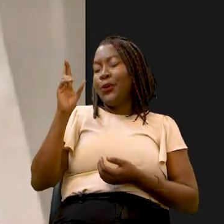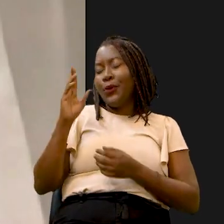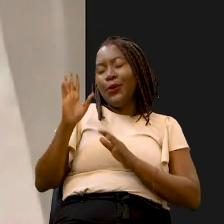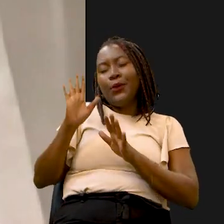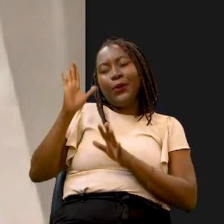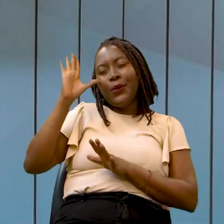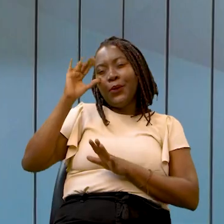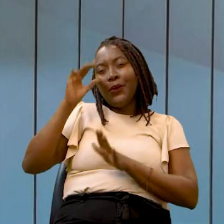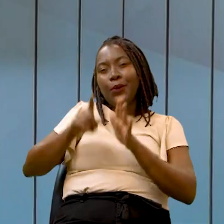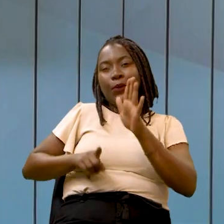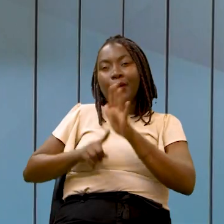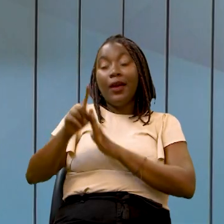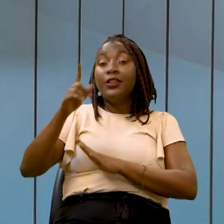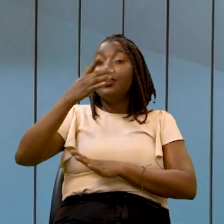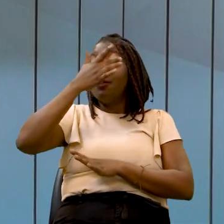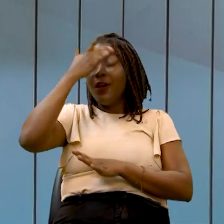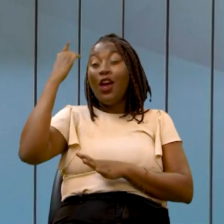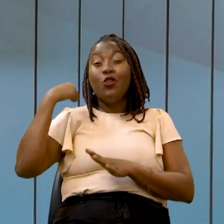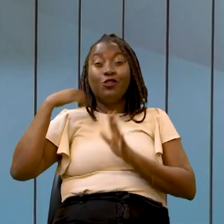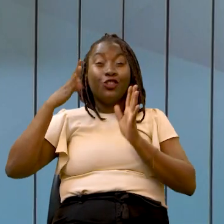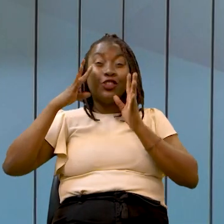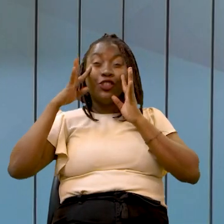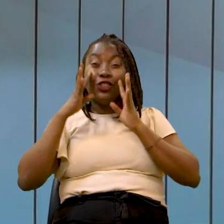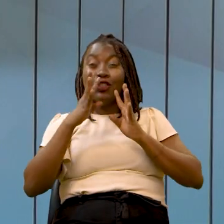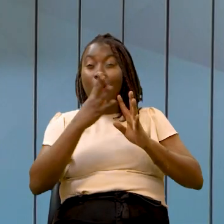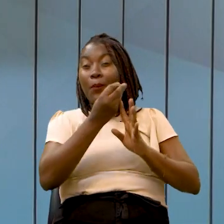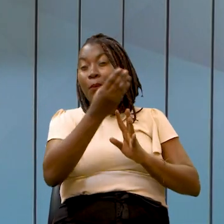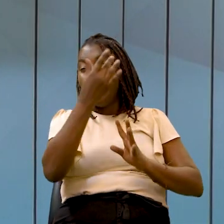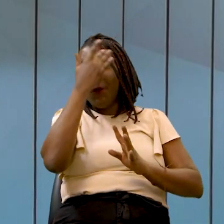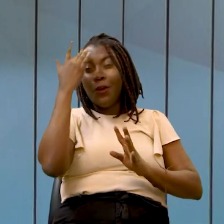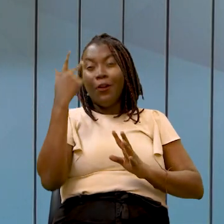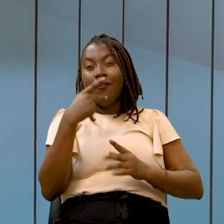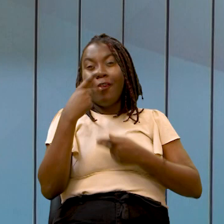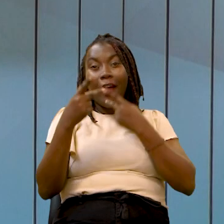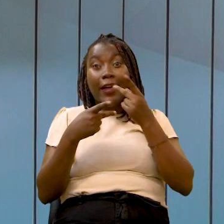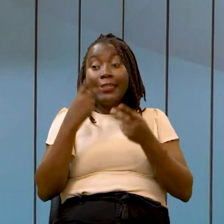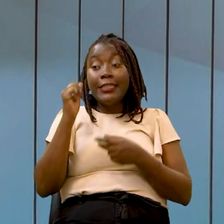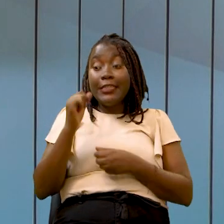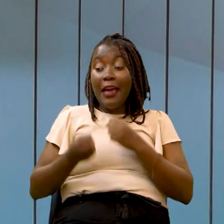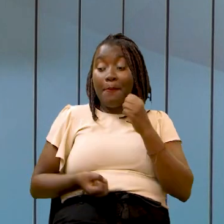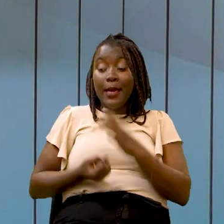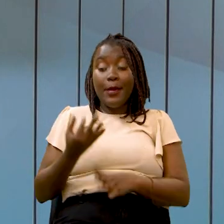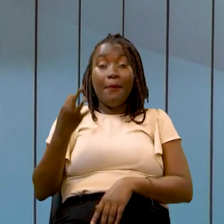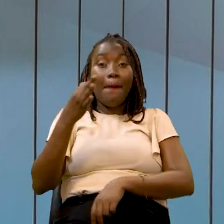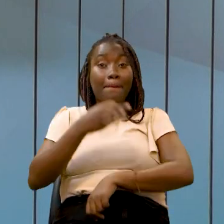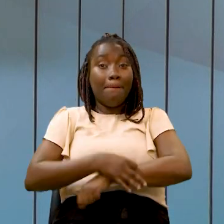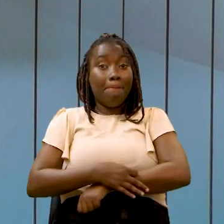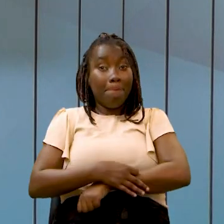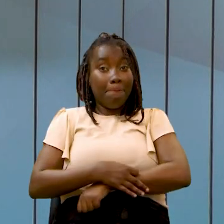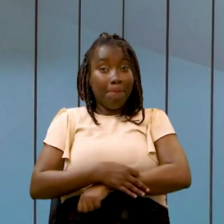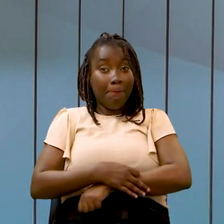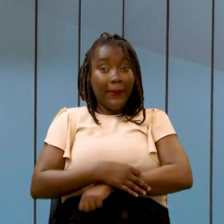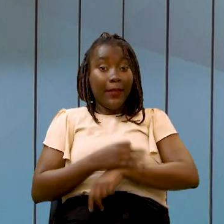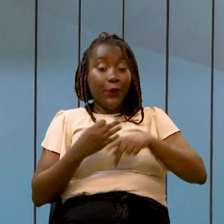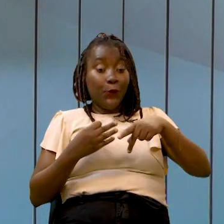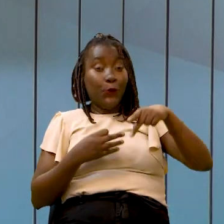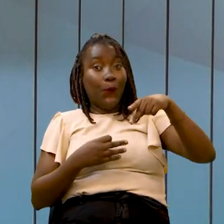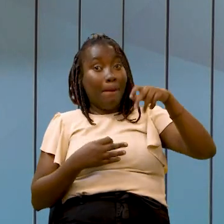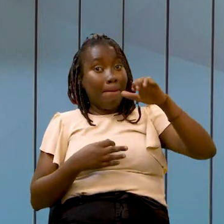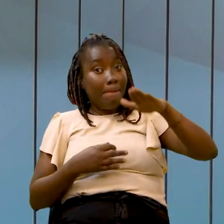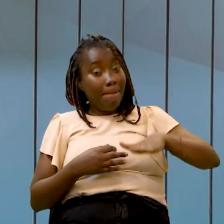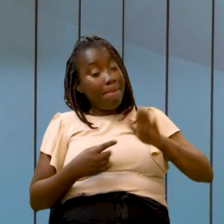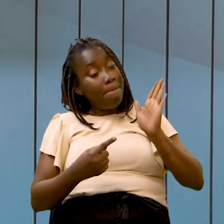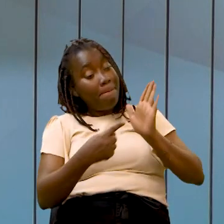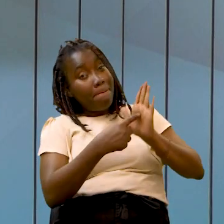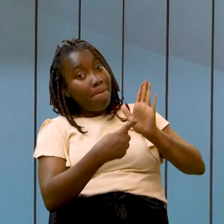avaliação. Doutor Paulo, uma curiosidade também, as pessoas, eu já ouvi muita gente falando, se aparecer uma